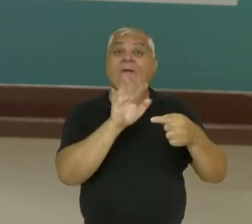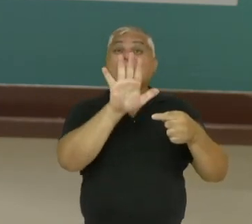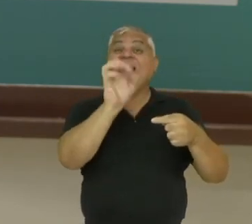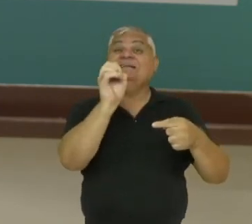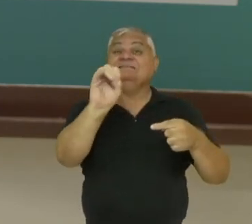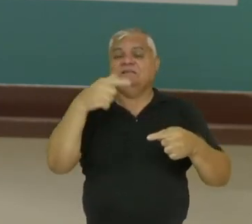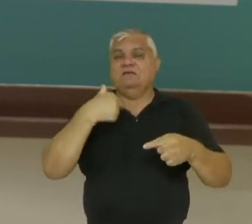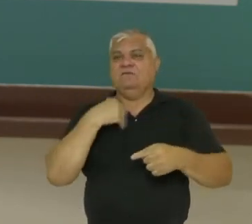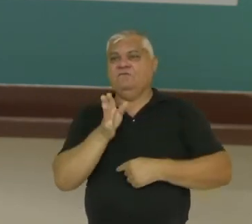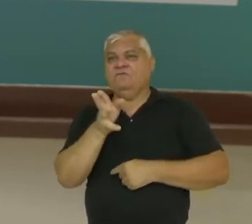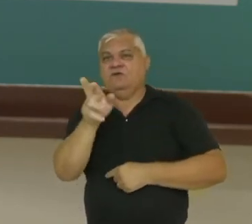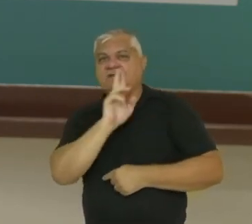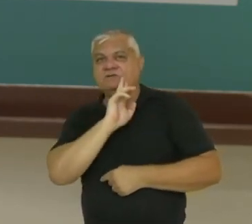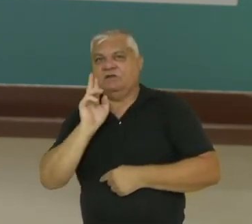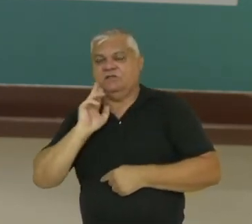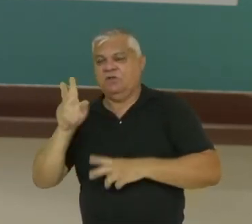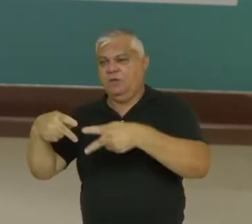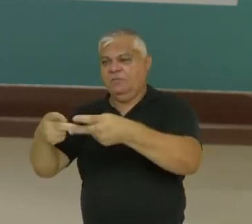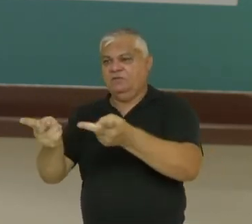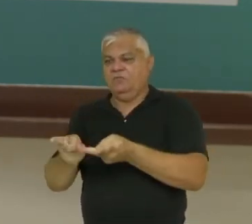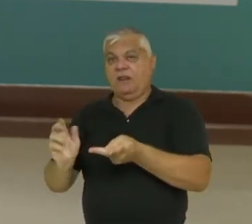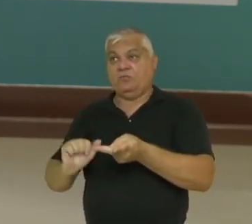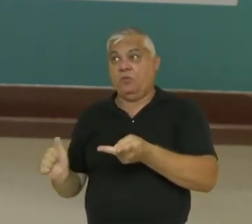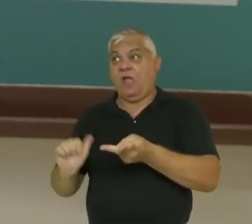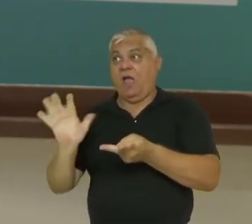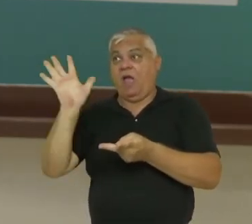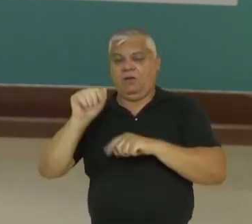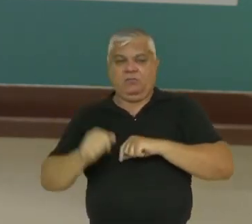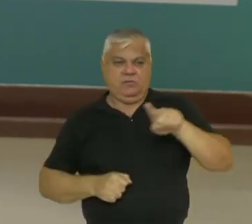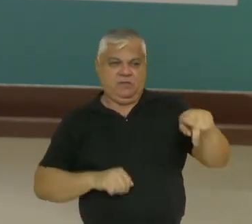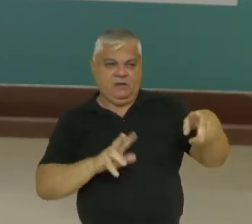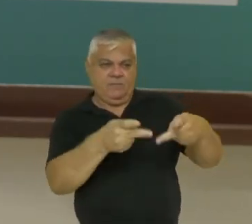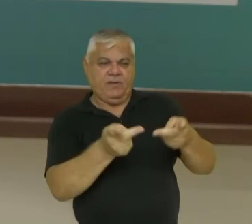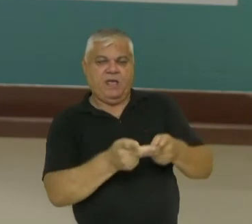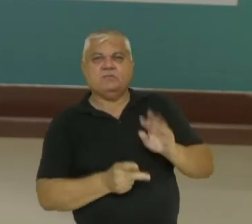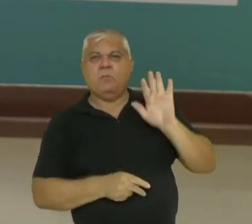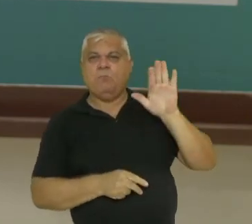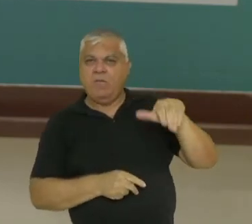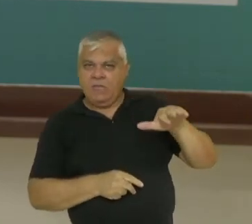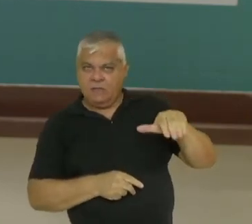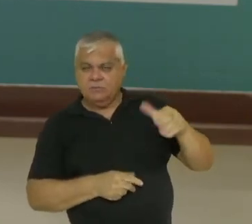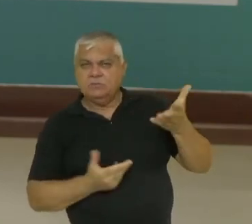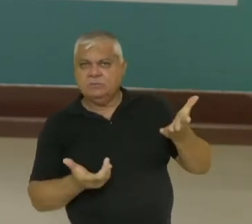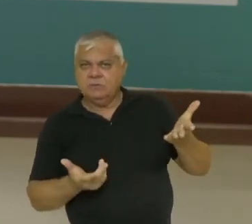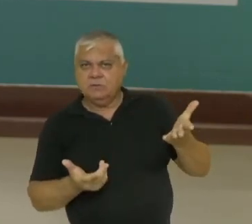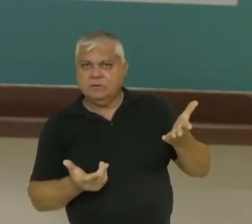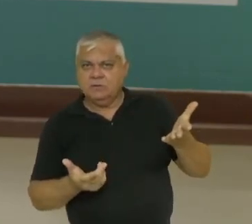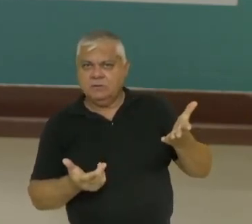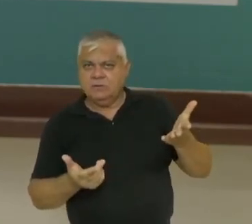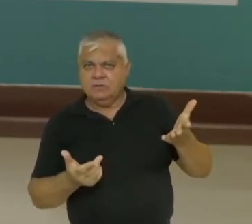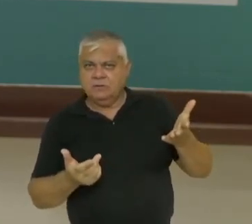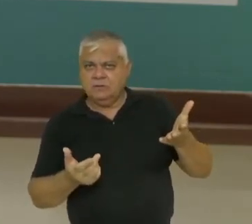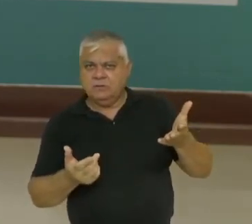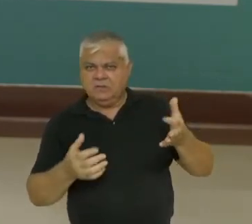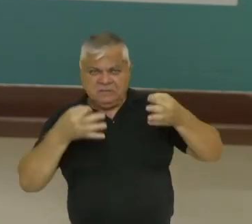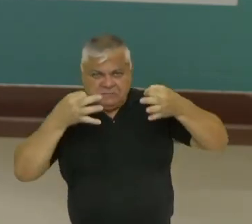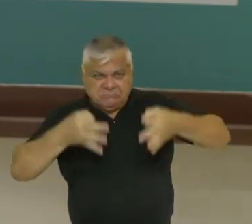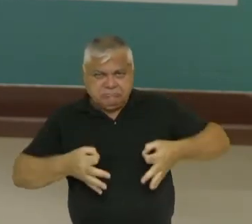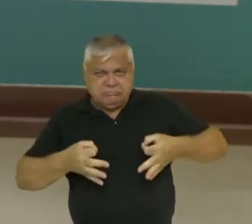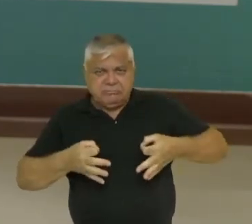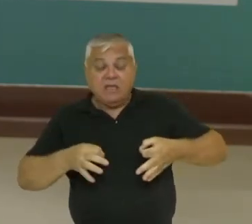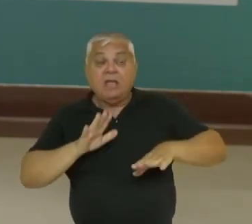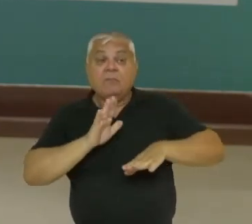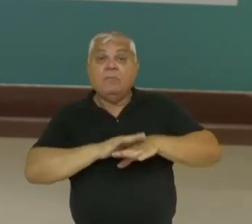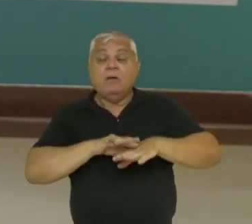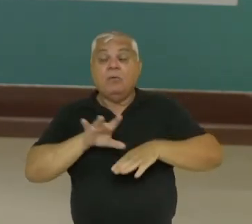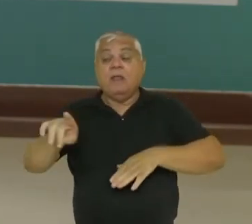paga o que consumiu, não é verdade? Porque um lá pediu a não ser que vocês consumiram juntos, por exemplo,